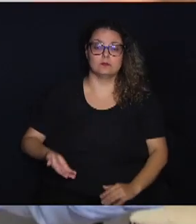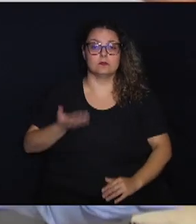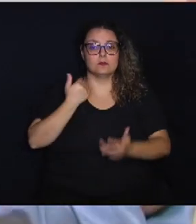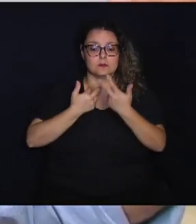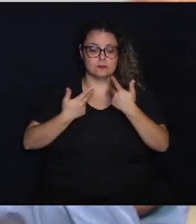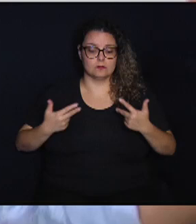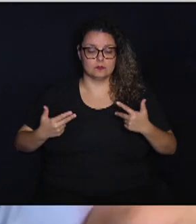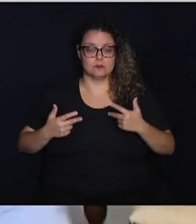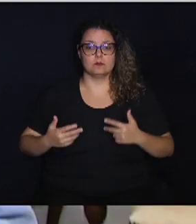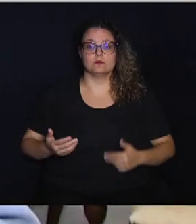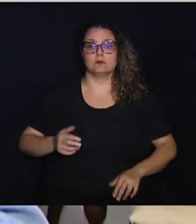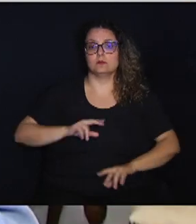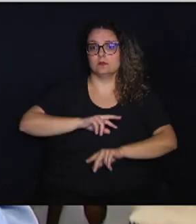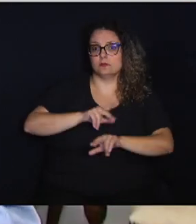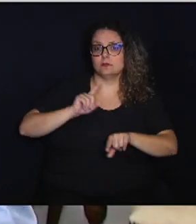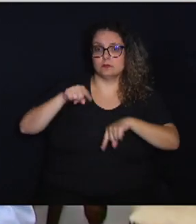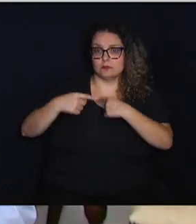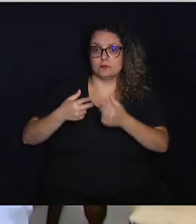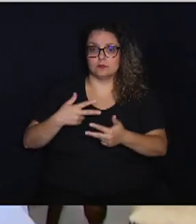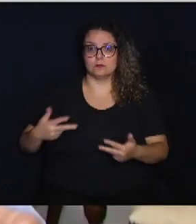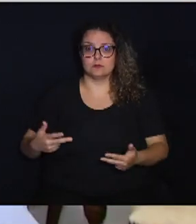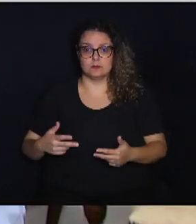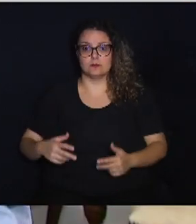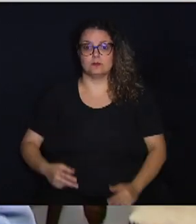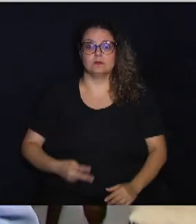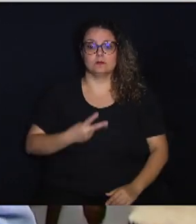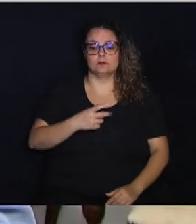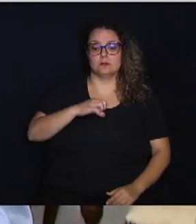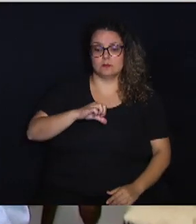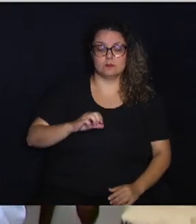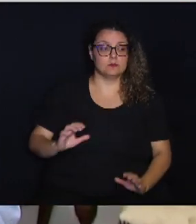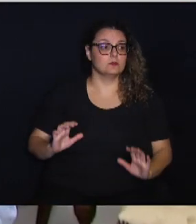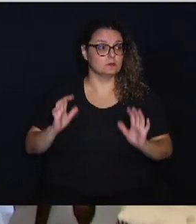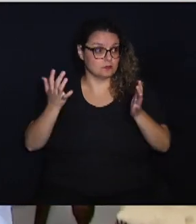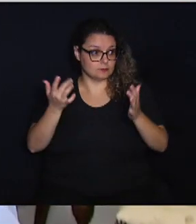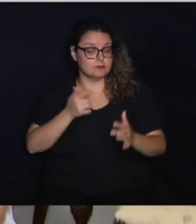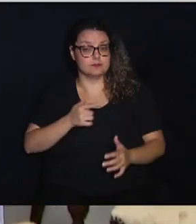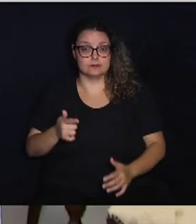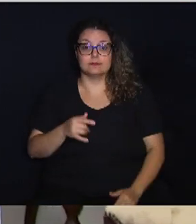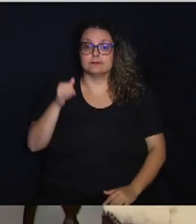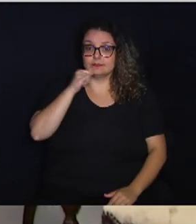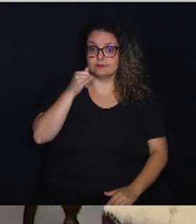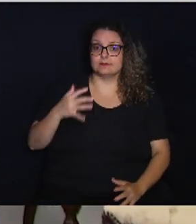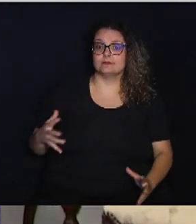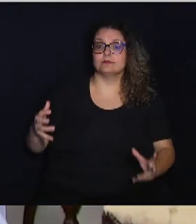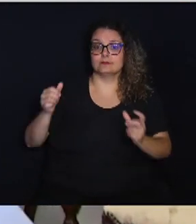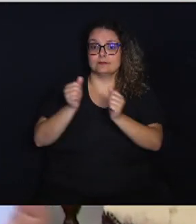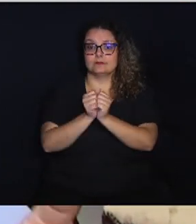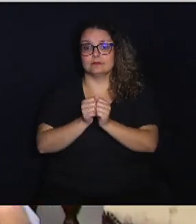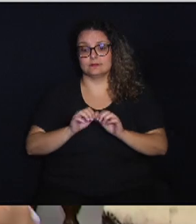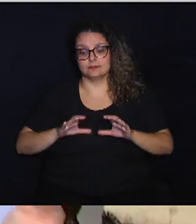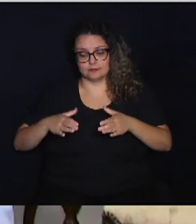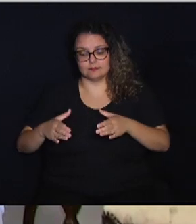a 29ª Semana da Comunidade Italiana, então é um conjunto de ações para reunir a partir da comunidade italiana a cidade